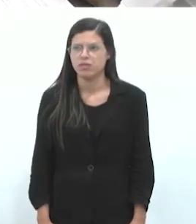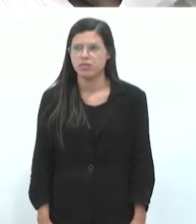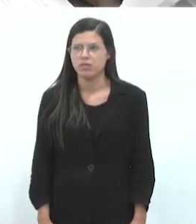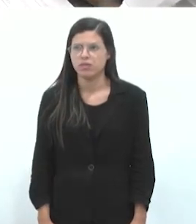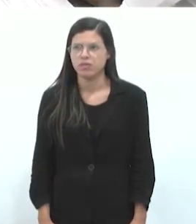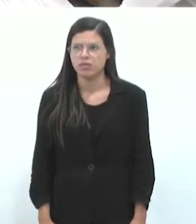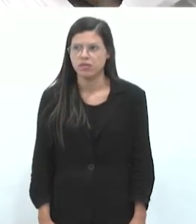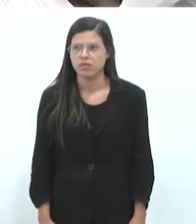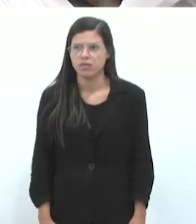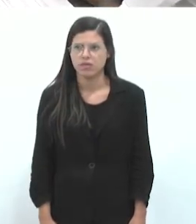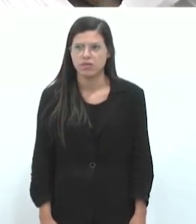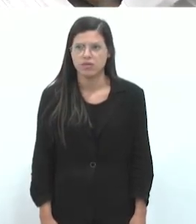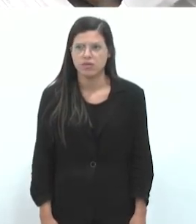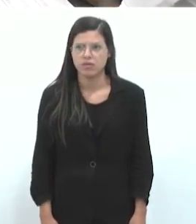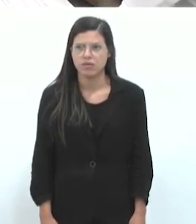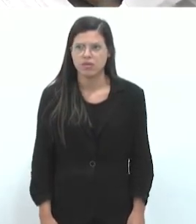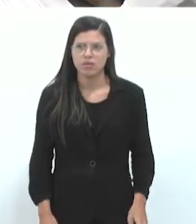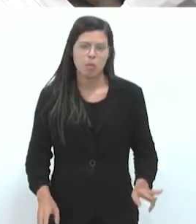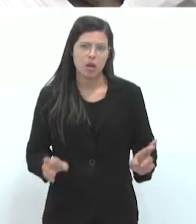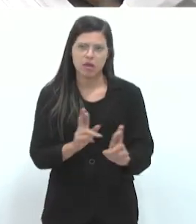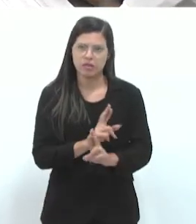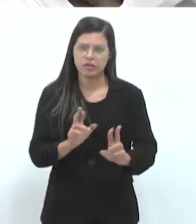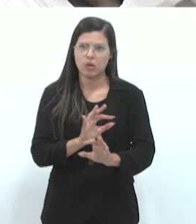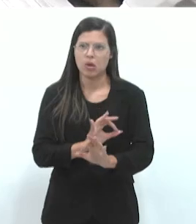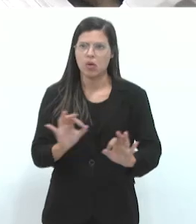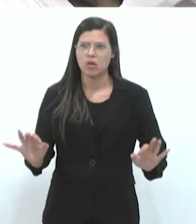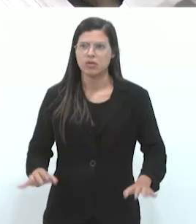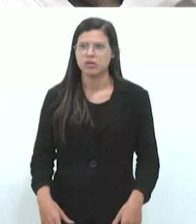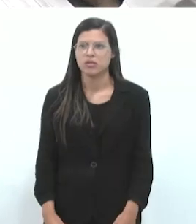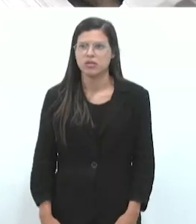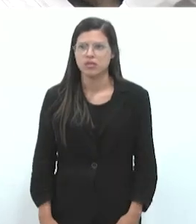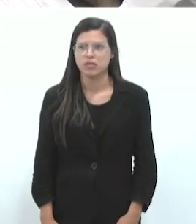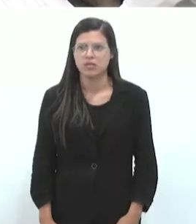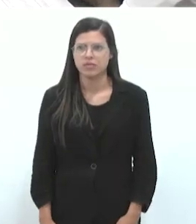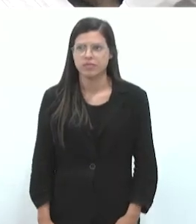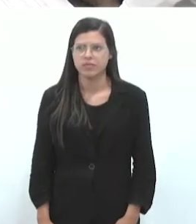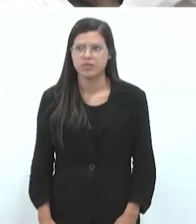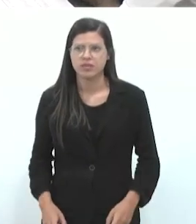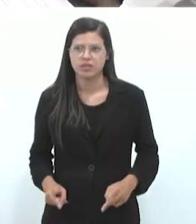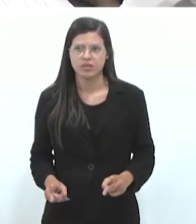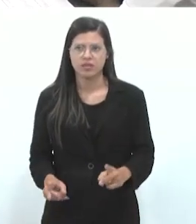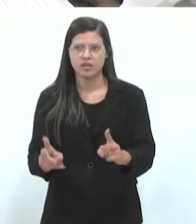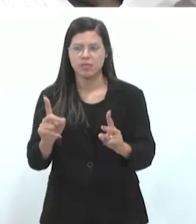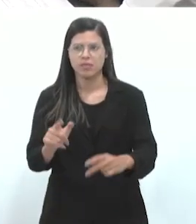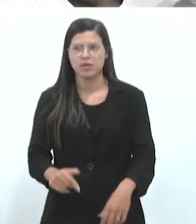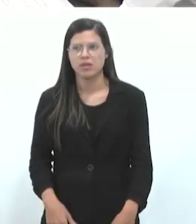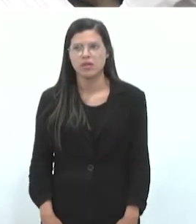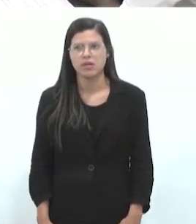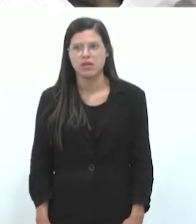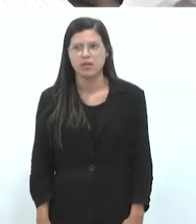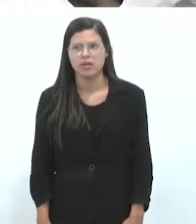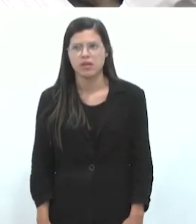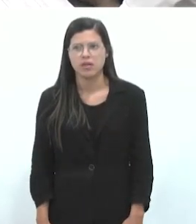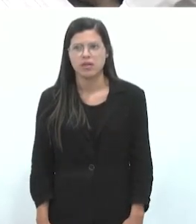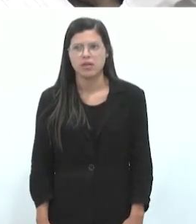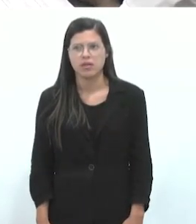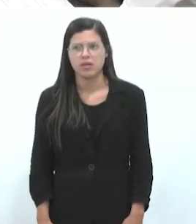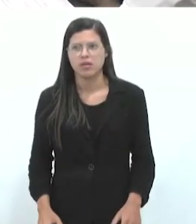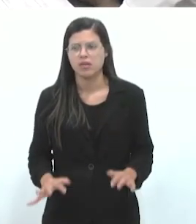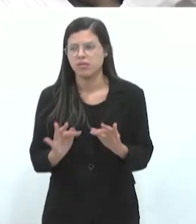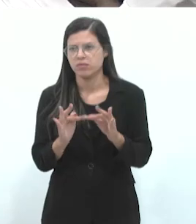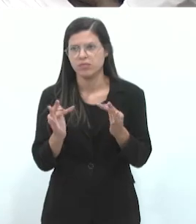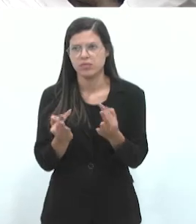confronta. Relação é ótima. Boa. Às vezes, né? Sempre é. Relação é ótima. Vai nas festas da minha família, não tem